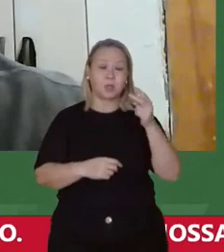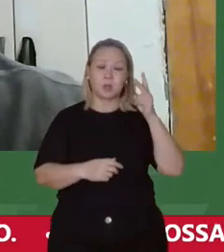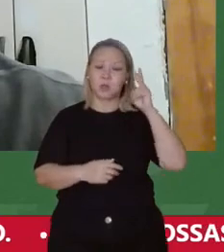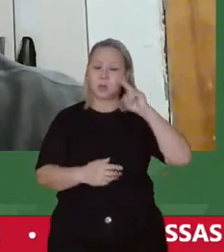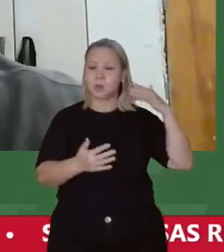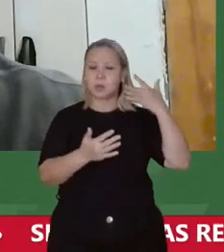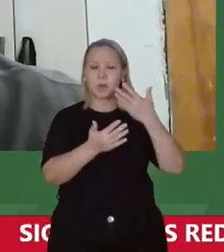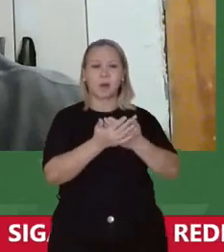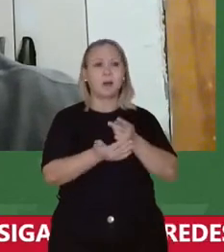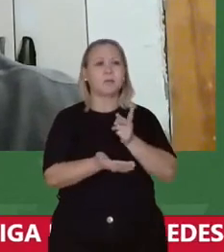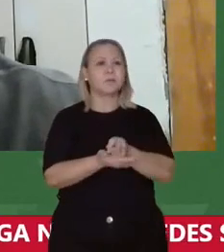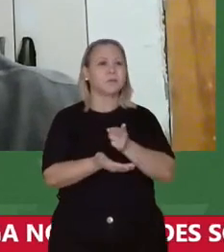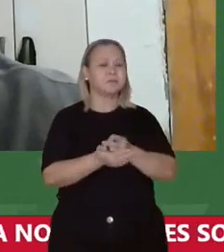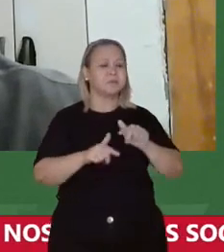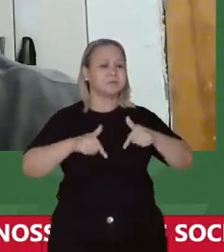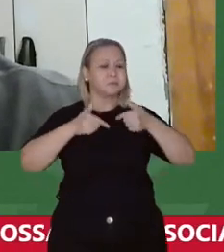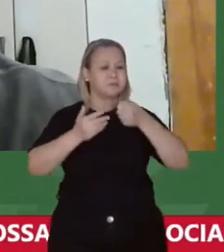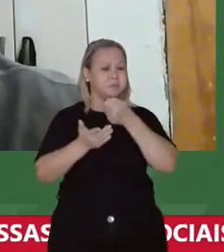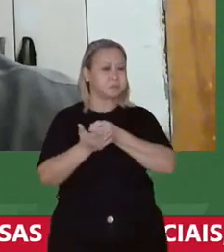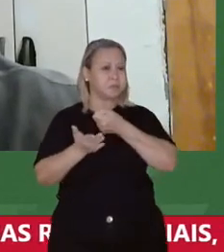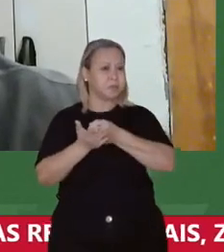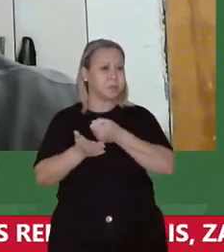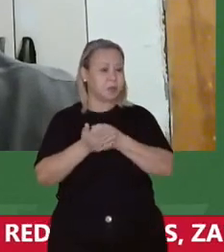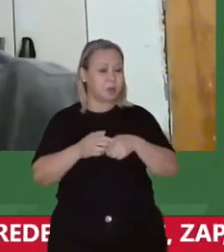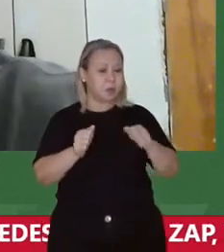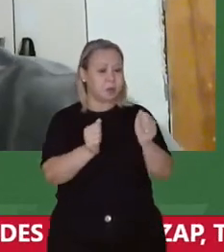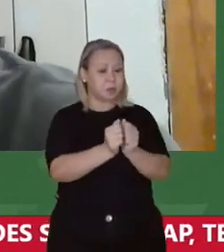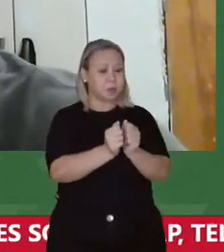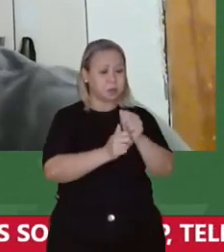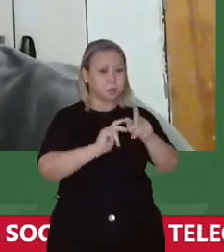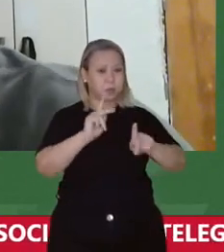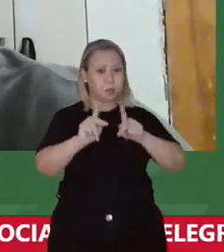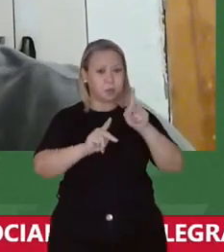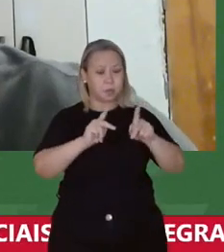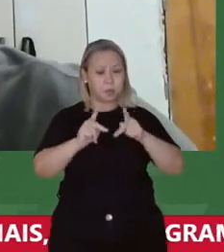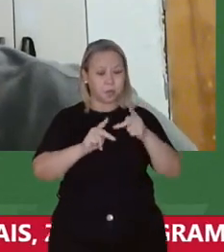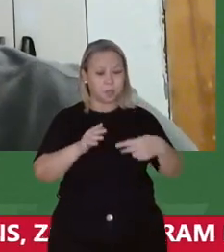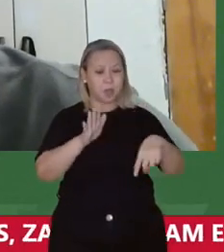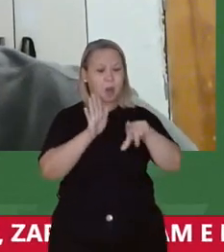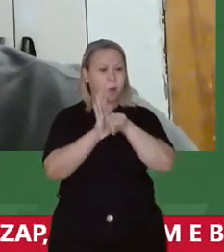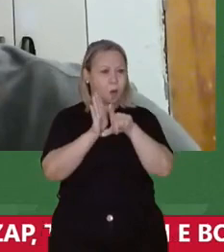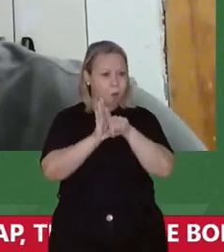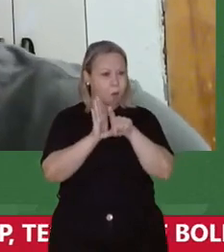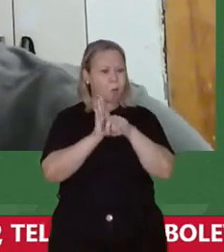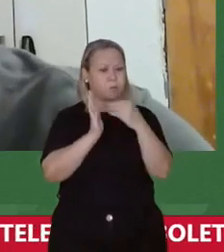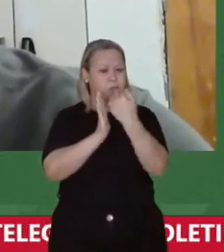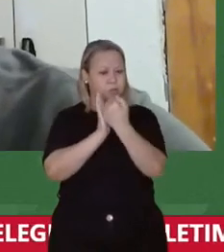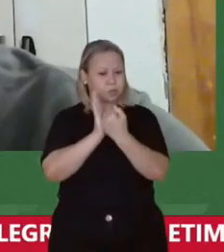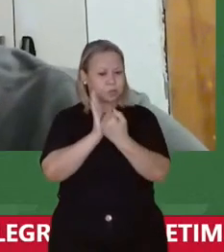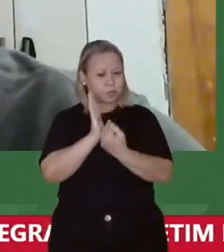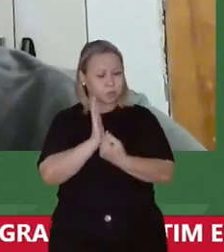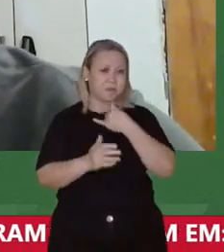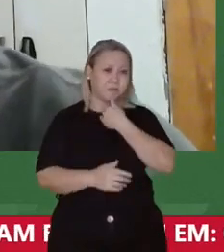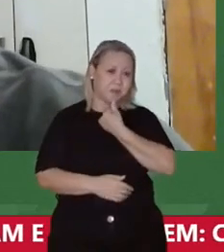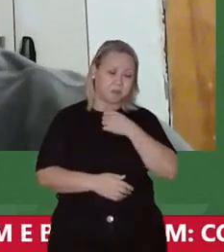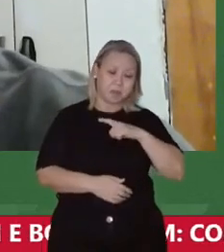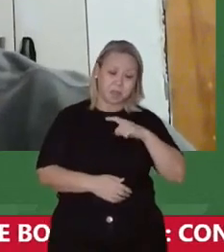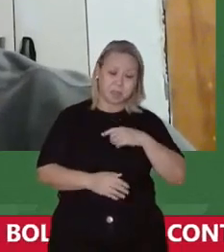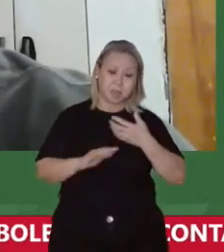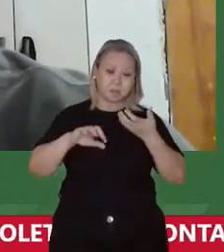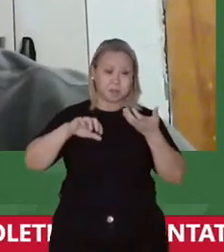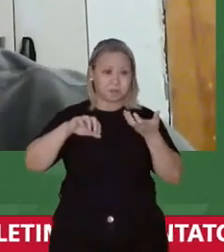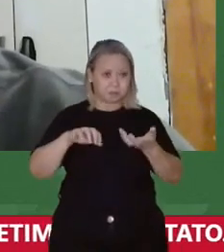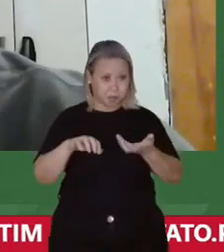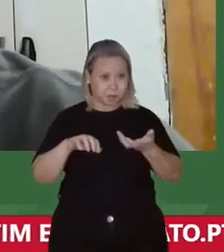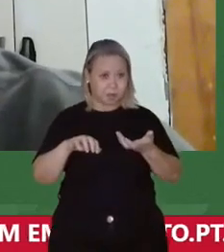historicamente, sempre lutou ao lado da nossa população, né, na proposição de leis. Infelizmente, nós temos um Congresso